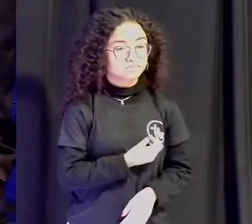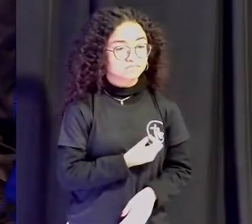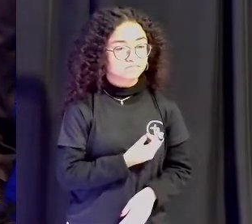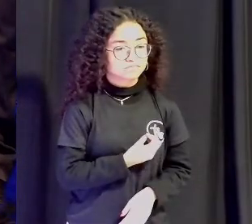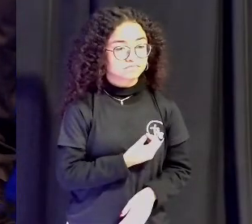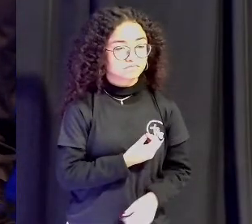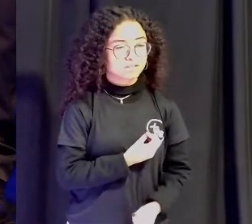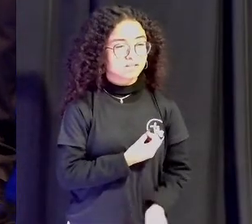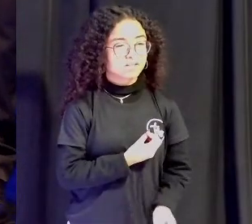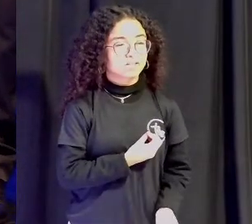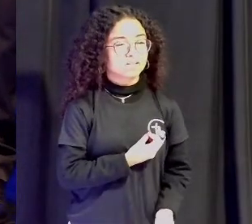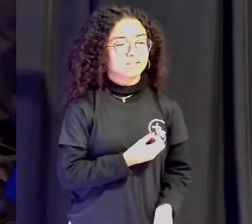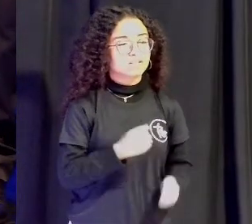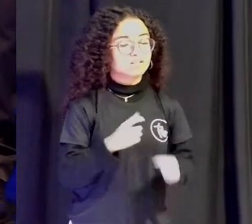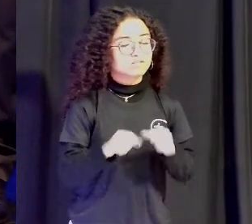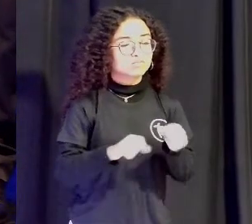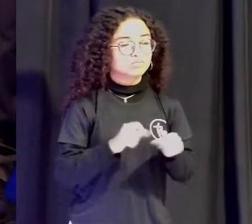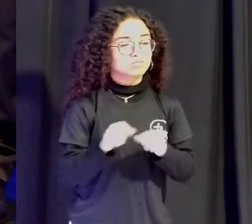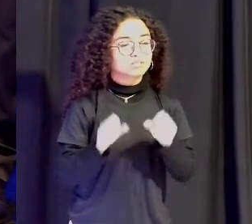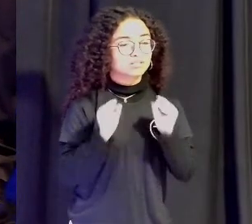que vai abençoar você,